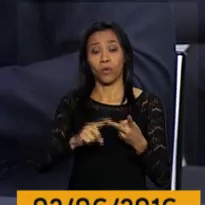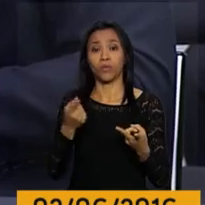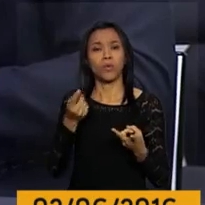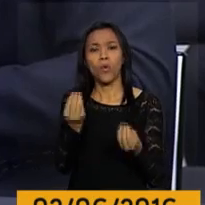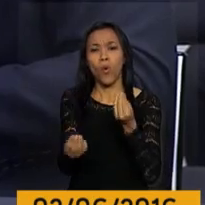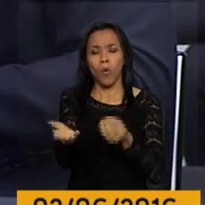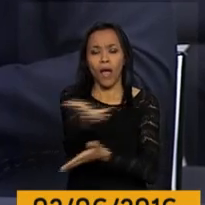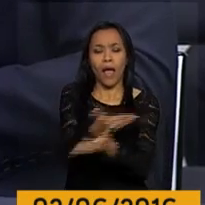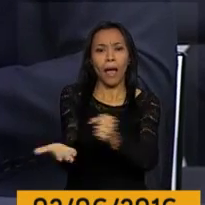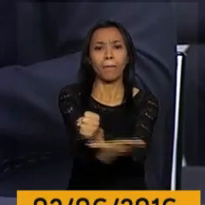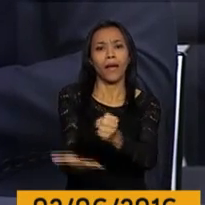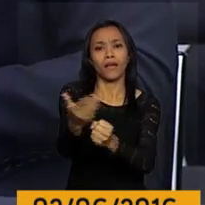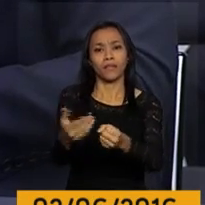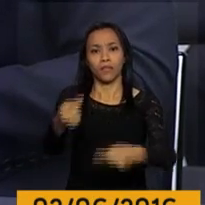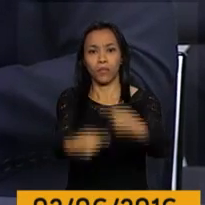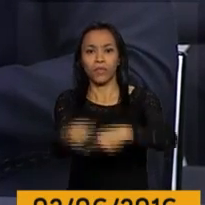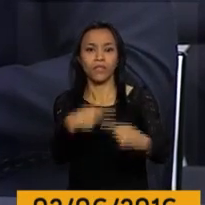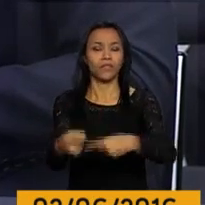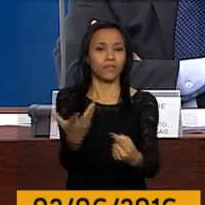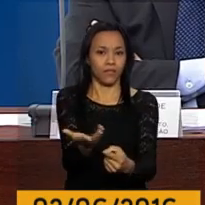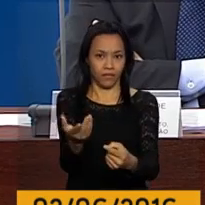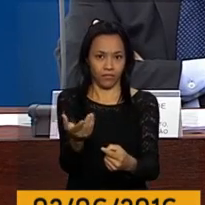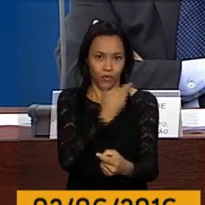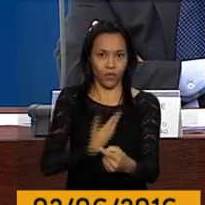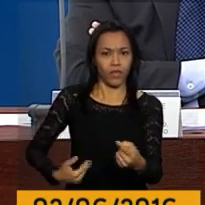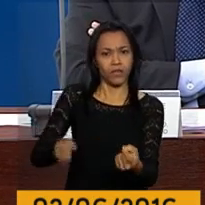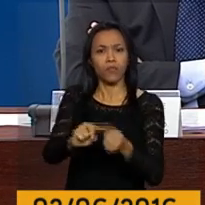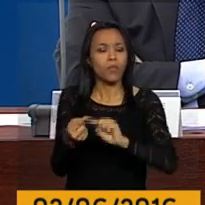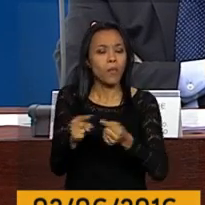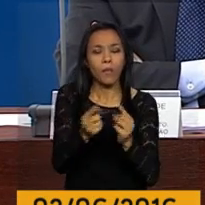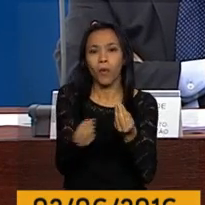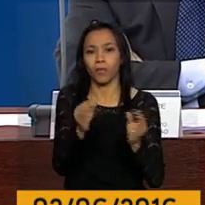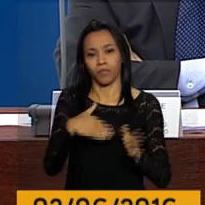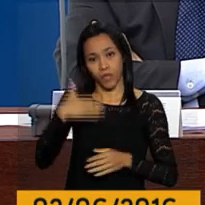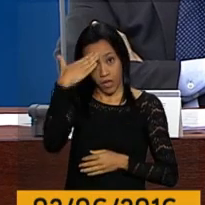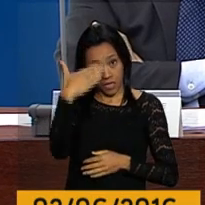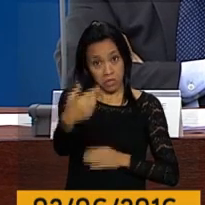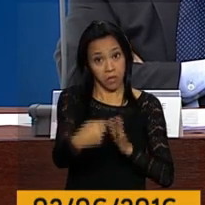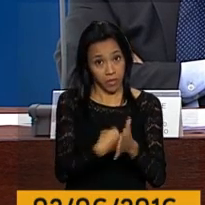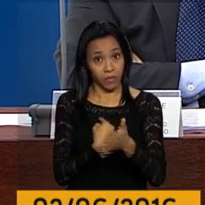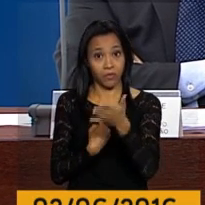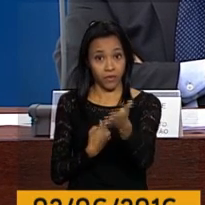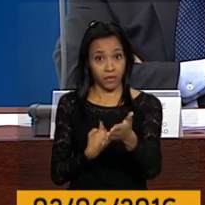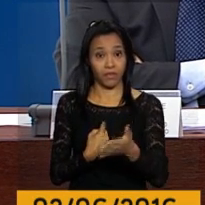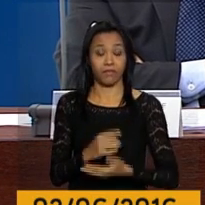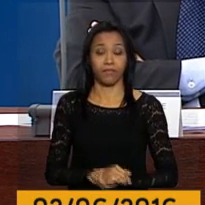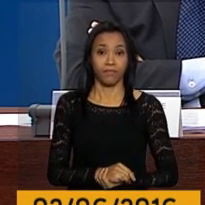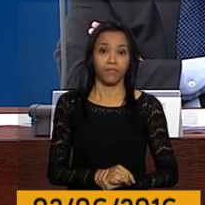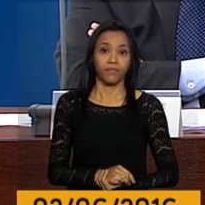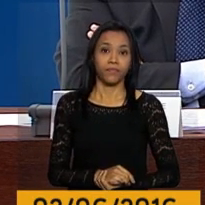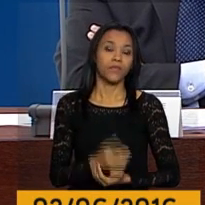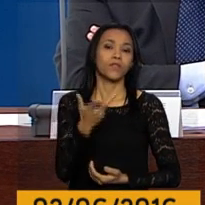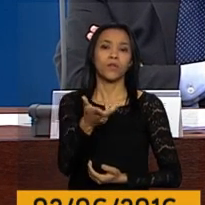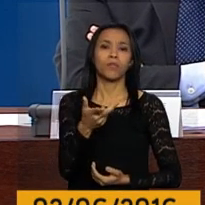parlamentar do governo para a aprovação dessas medidas. Obrigado. Primeiro, agradecer pela pergunta. Você vem mais diretamente sobre